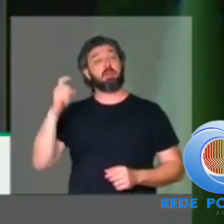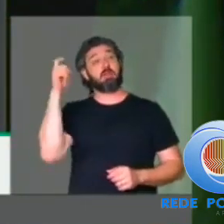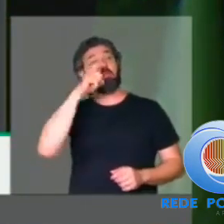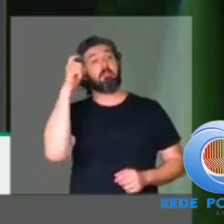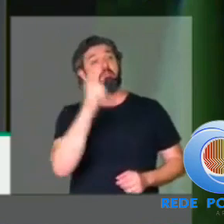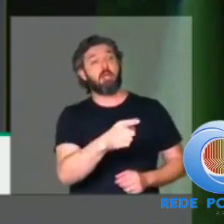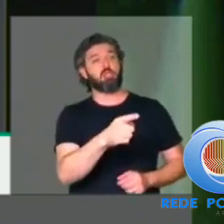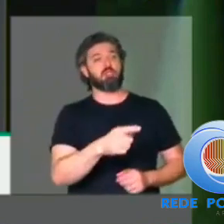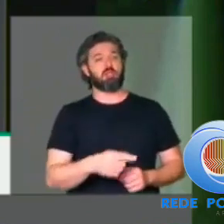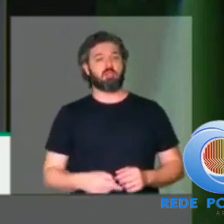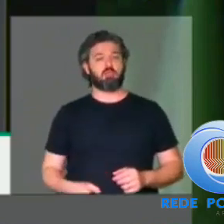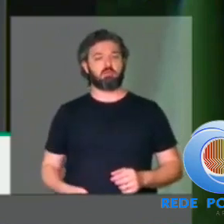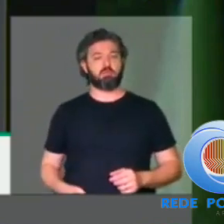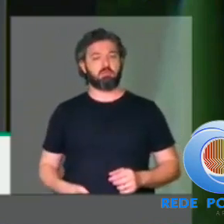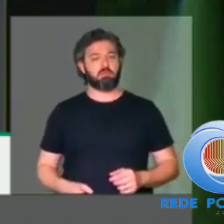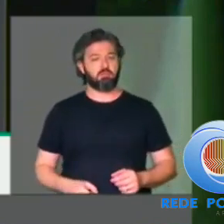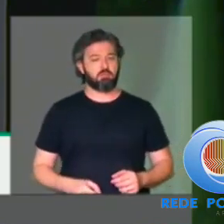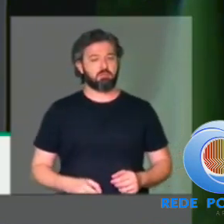Mentira!